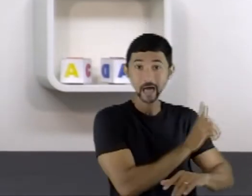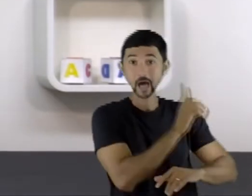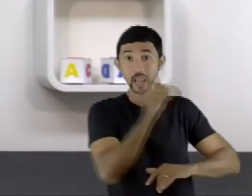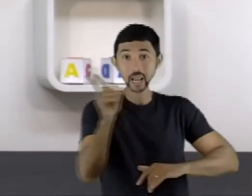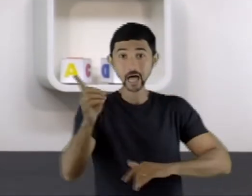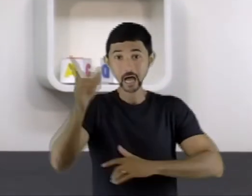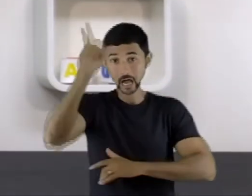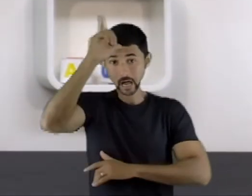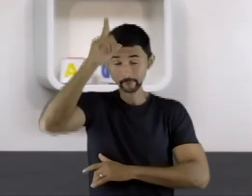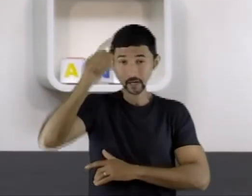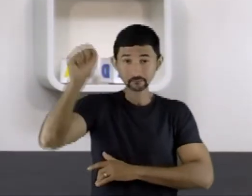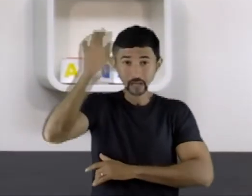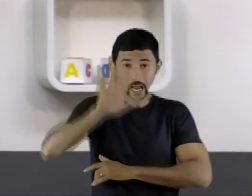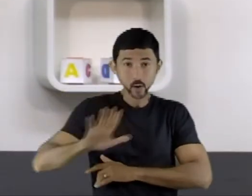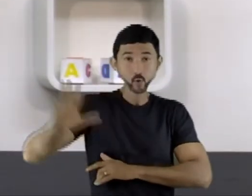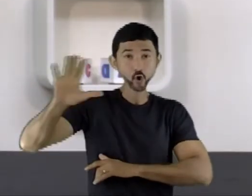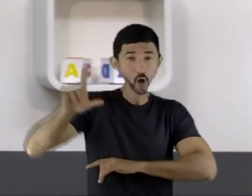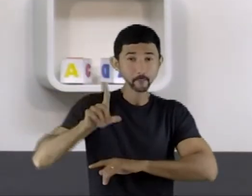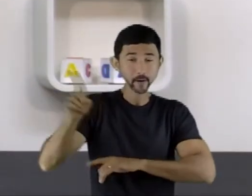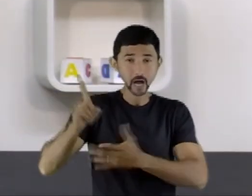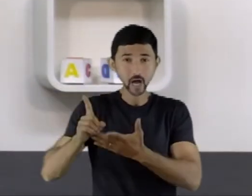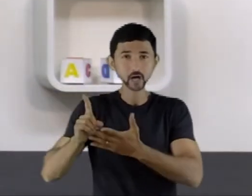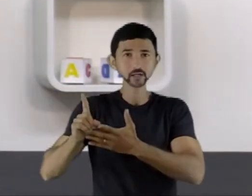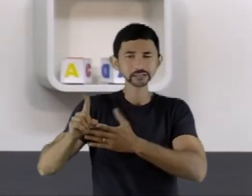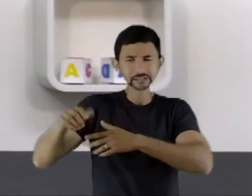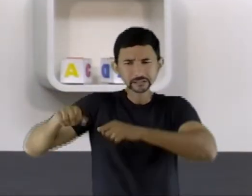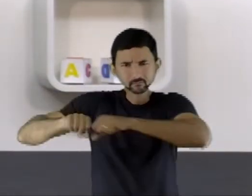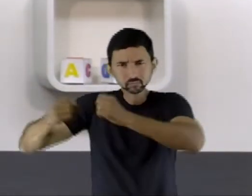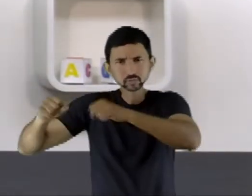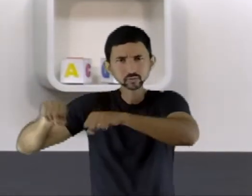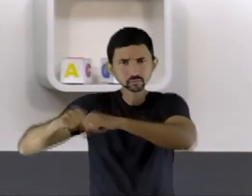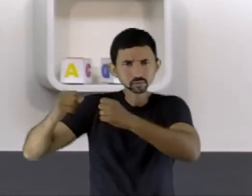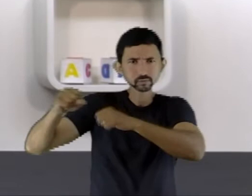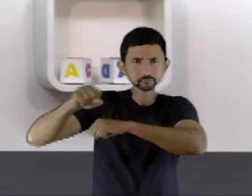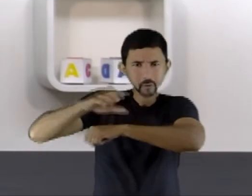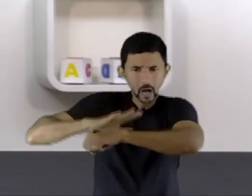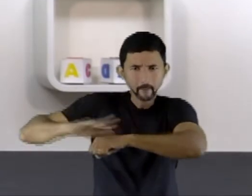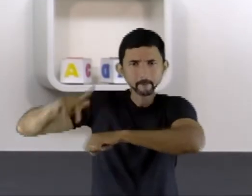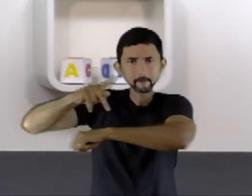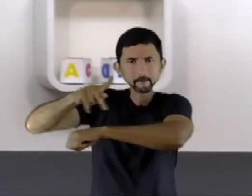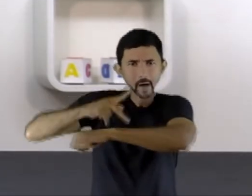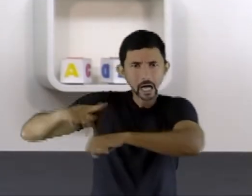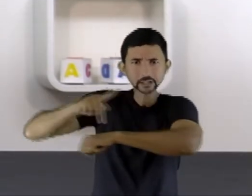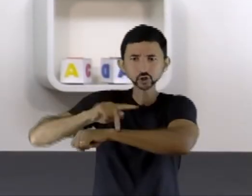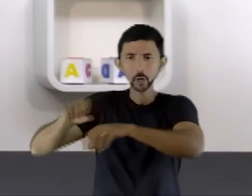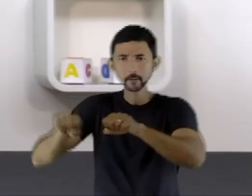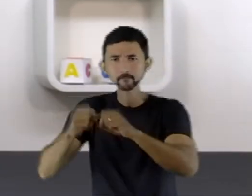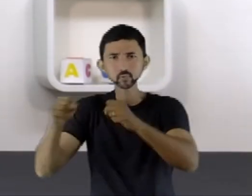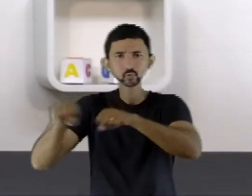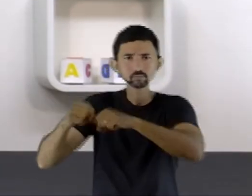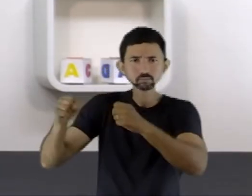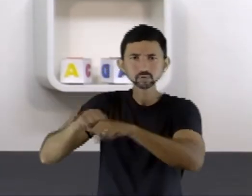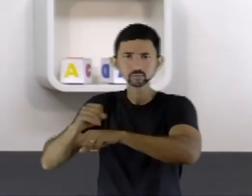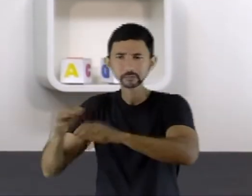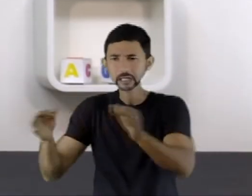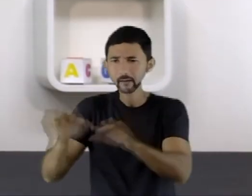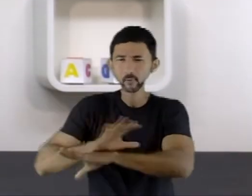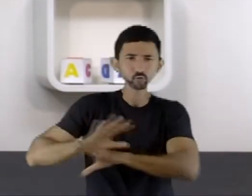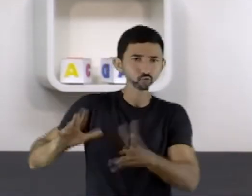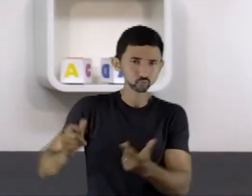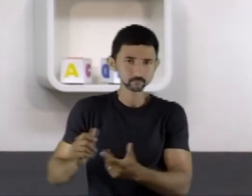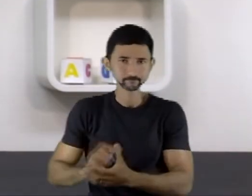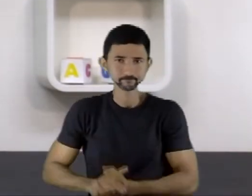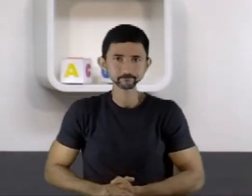as indústrias destruídas. O que aconteceu? Acabou a guerra. Os Estados Unidos estava vendendo, estava dando crédito para esses